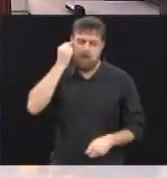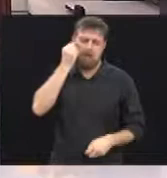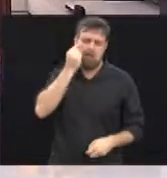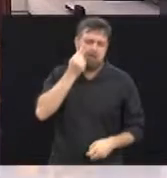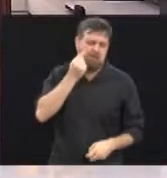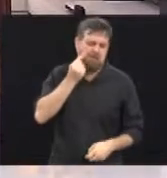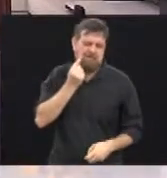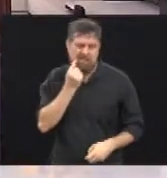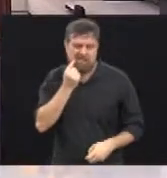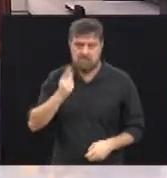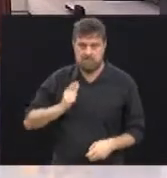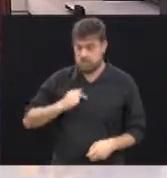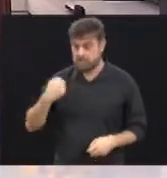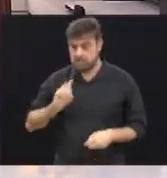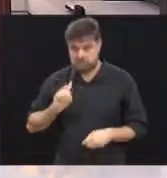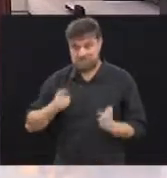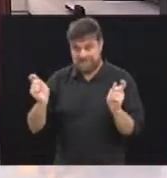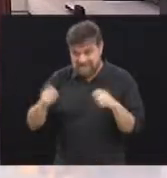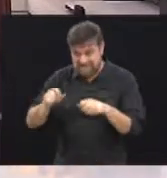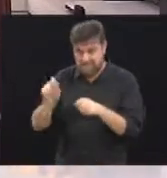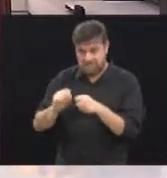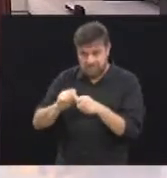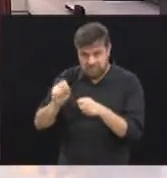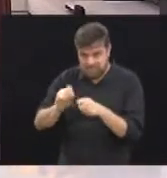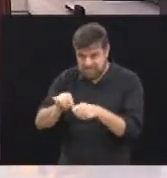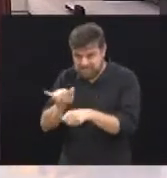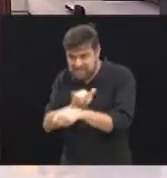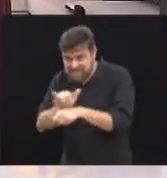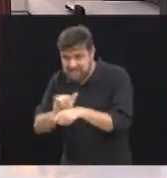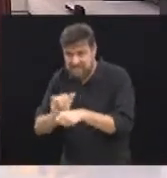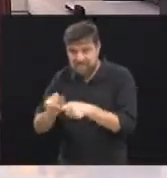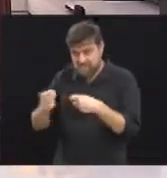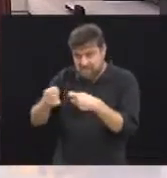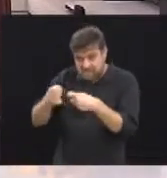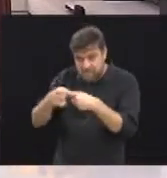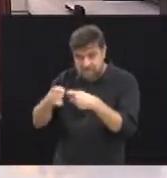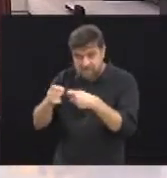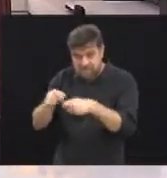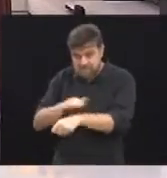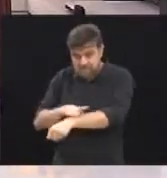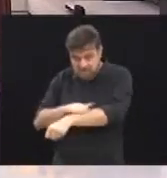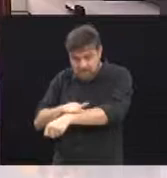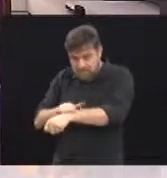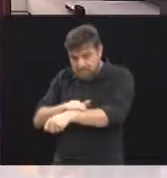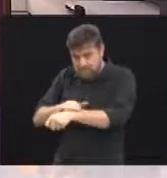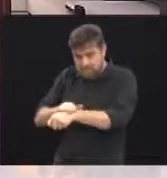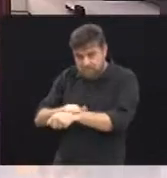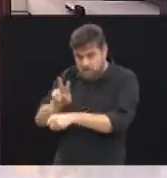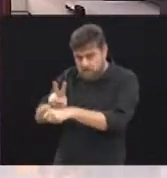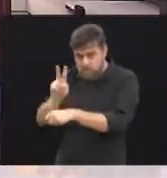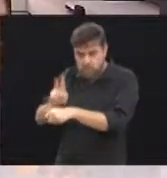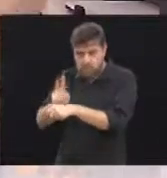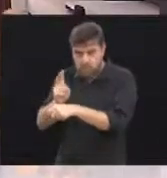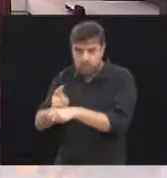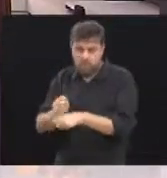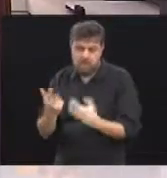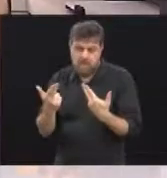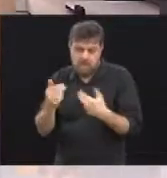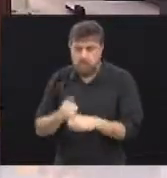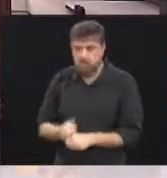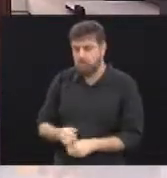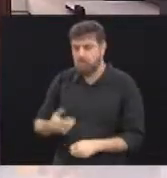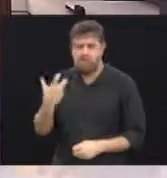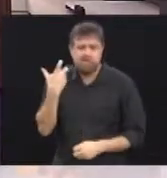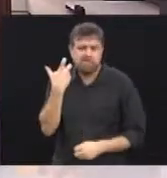buraquinhos, isso a gente consegue fazer bastante melhora com os tratamentos dermatológicos. A gente tem alguns lasers, aplicações,